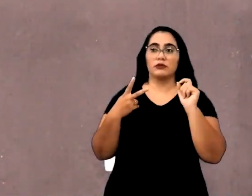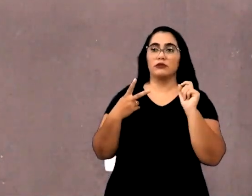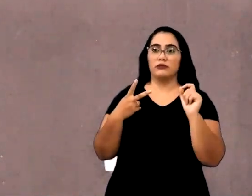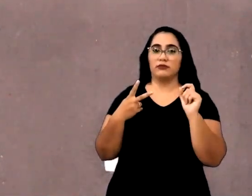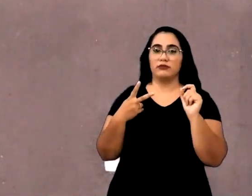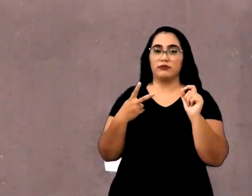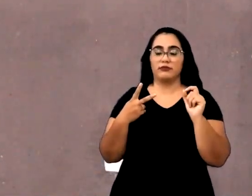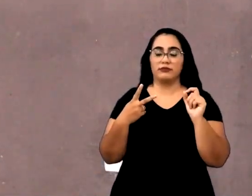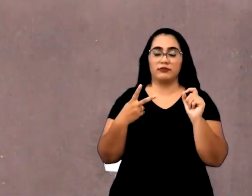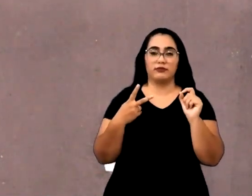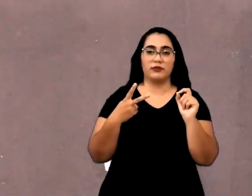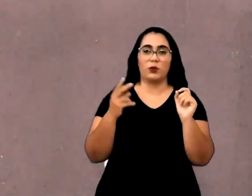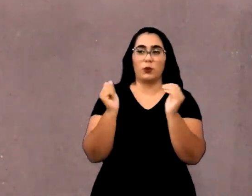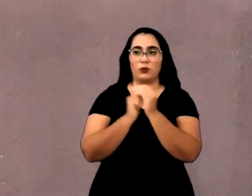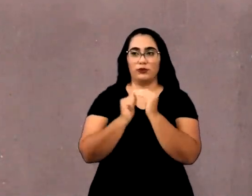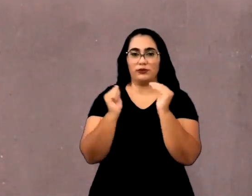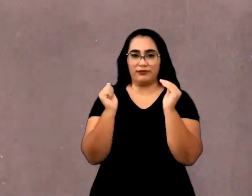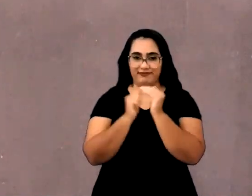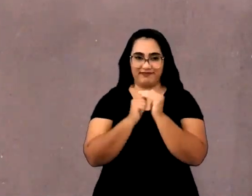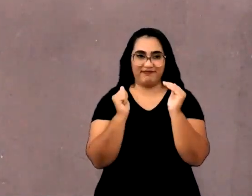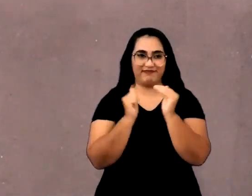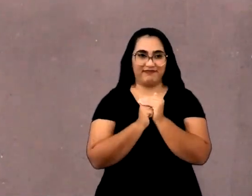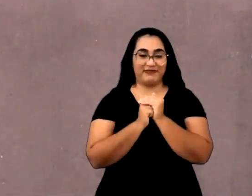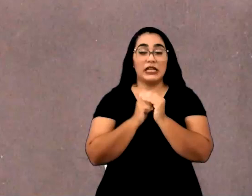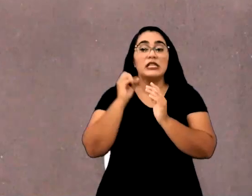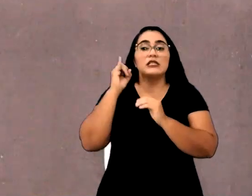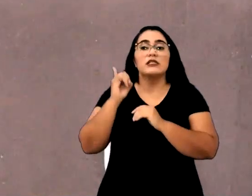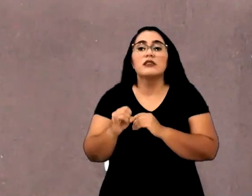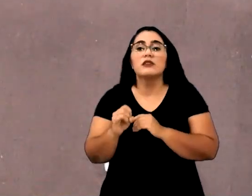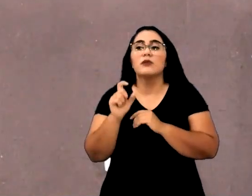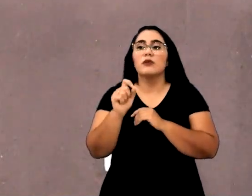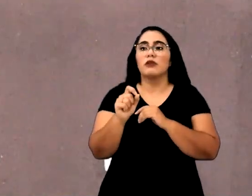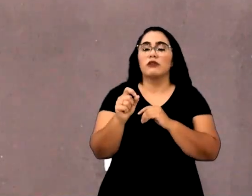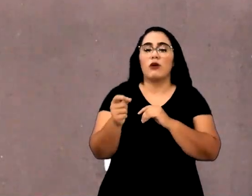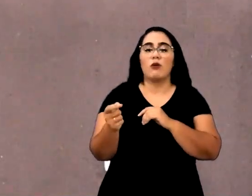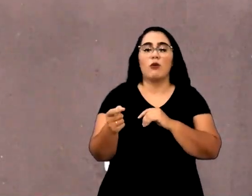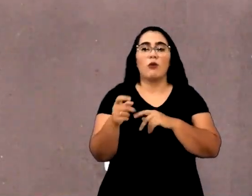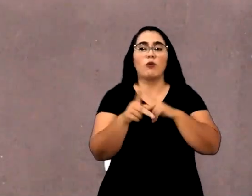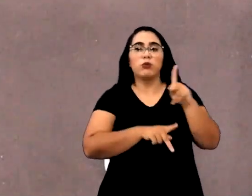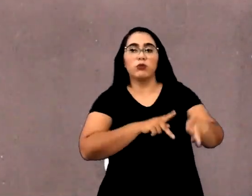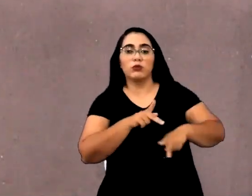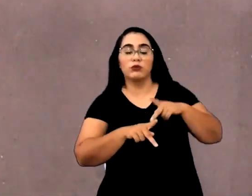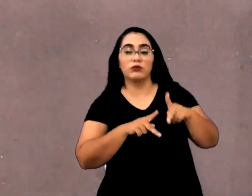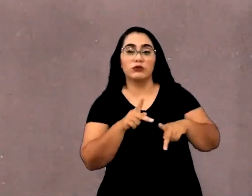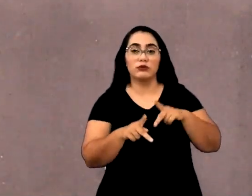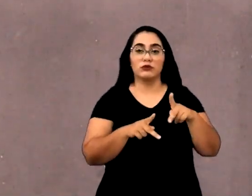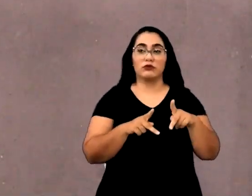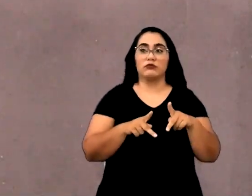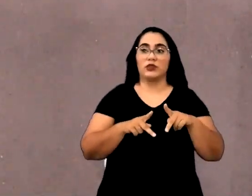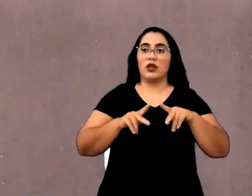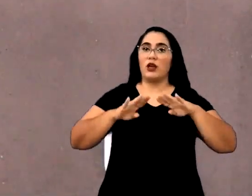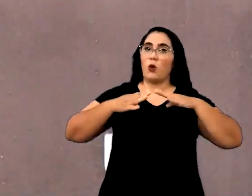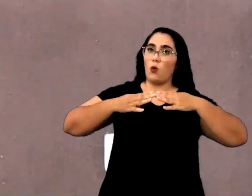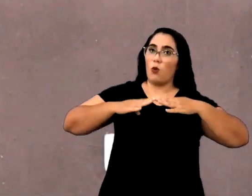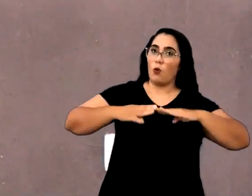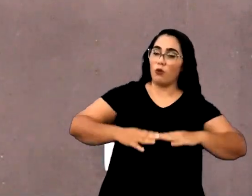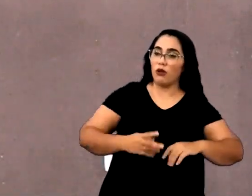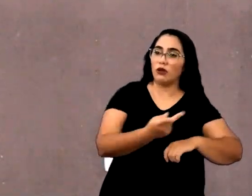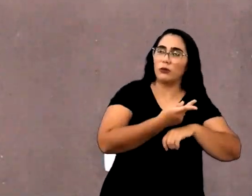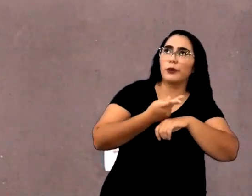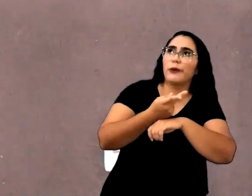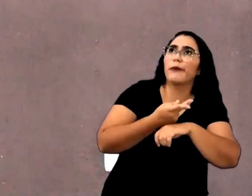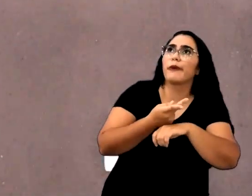ponto, o que precisamos fazer é orar. Se o meu povo, que se chama pelo meu nome, se humilhar